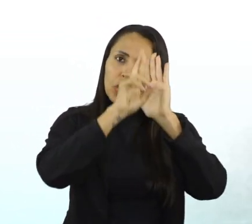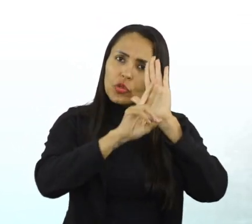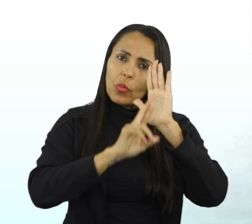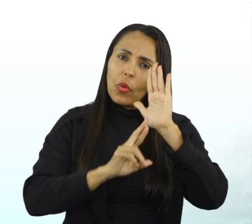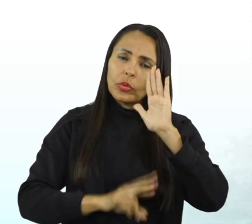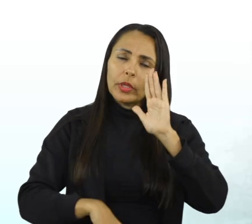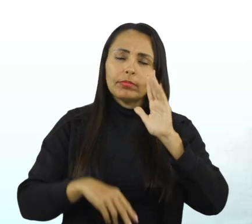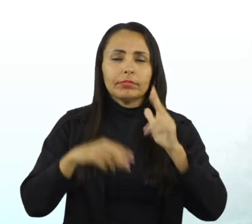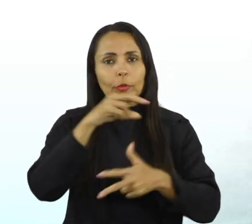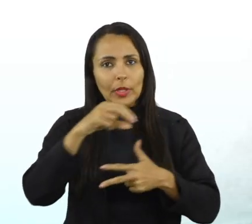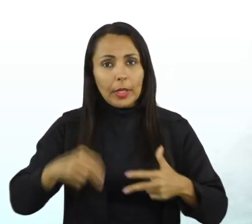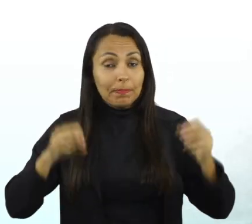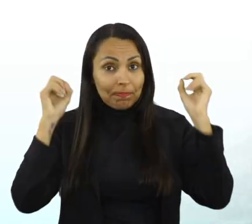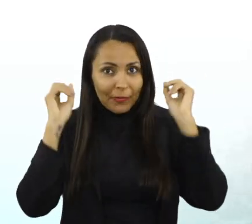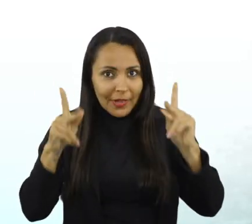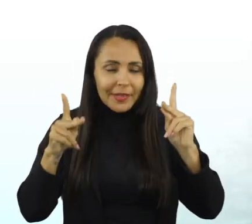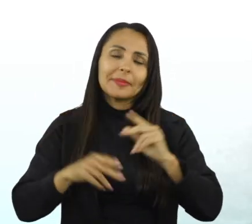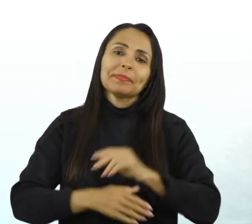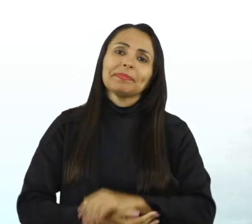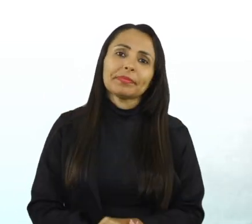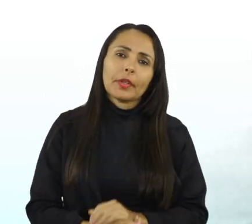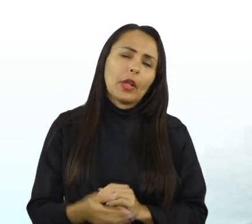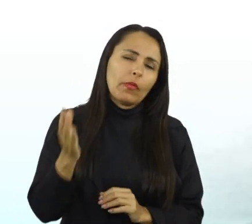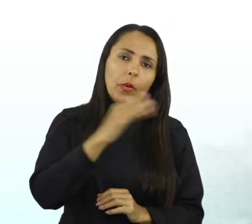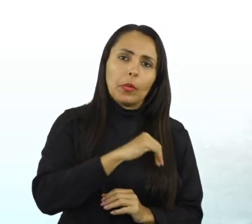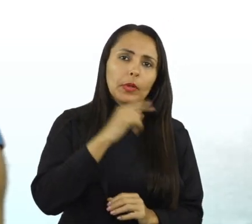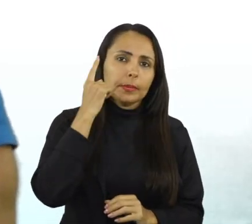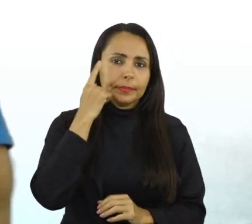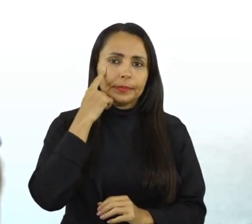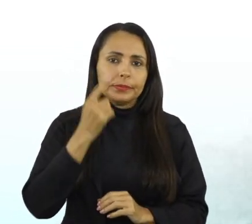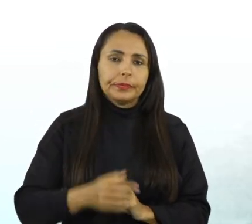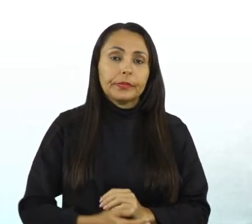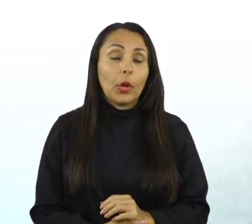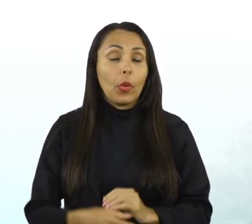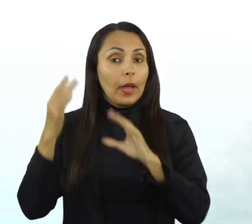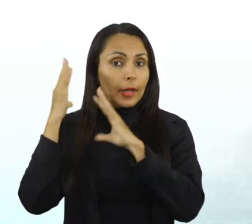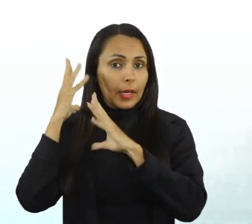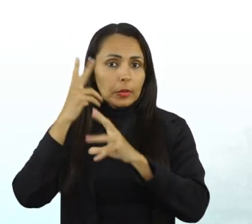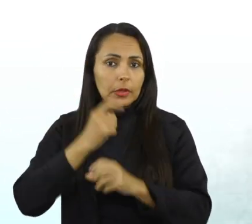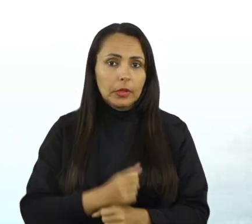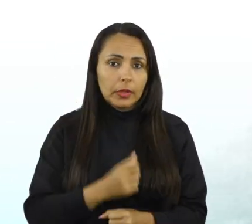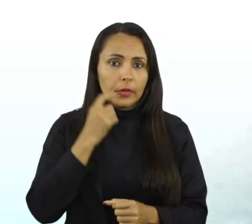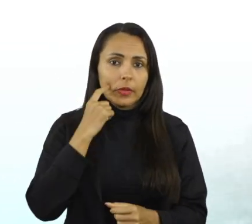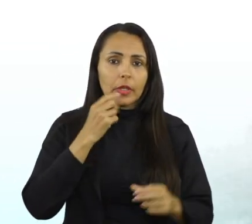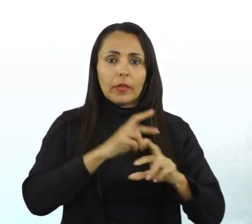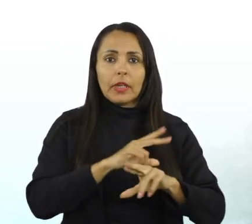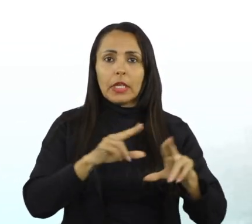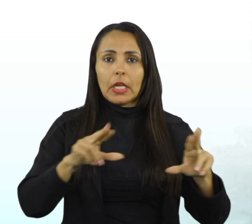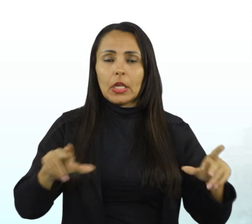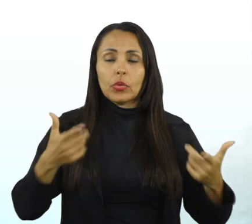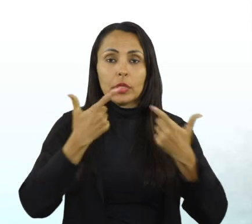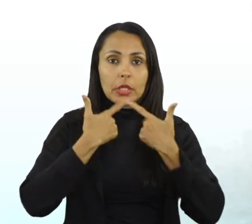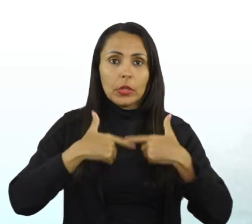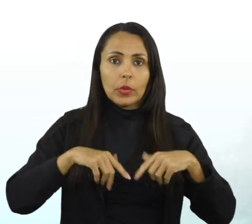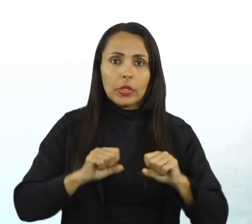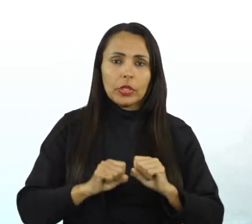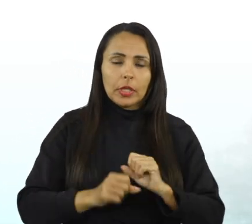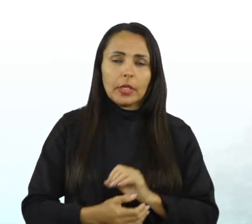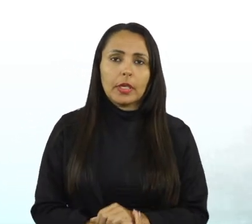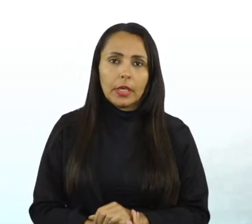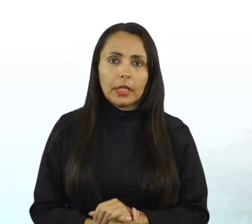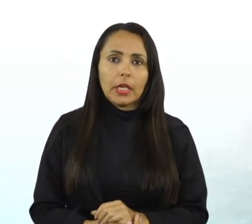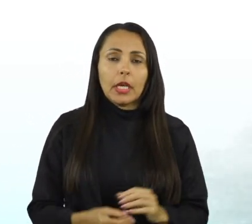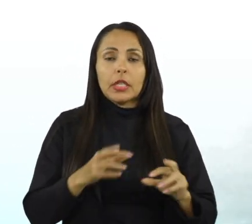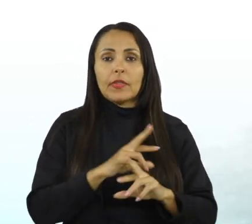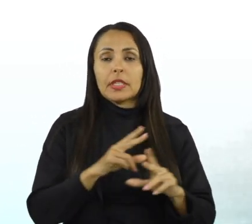questão do Enem. Ok? Vamos dar uma olhada. Então, recapitulando. As variações linguísticas, a